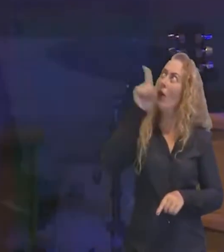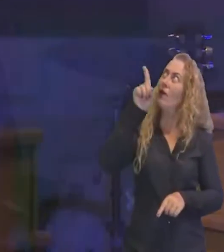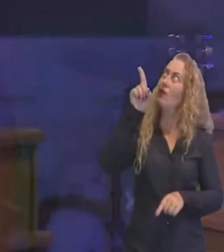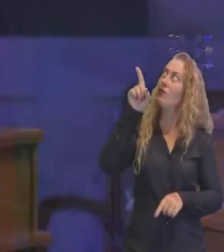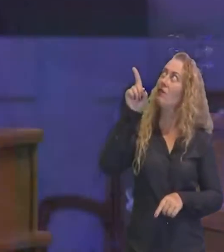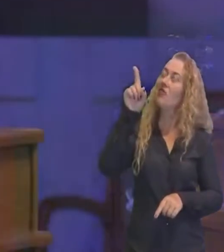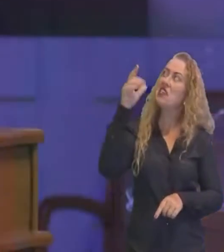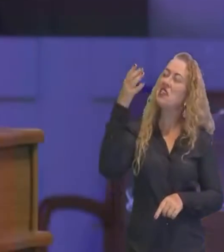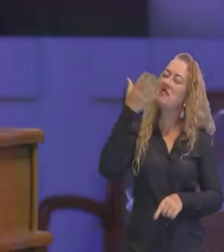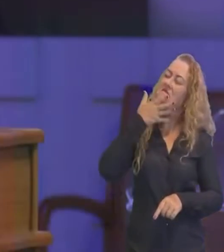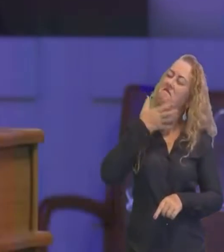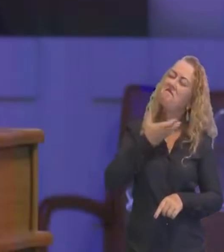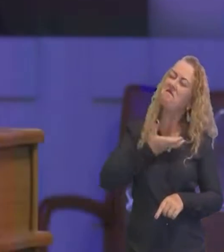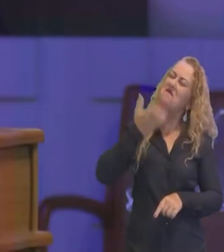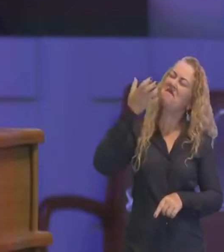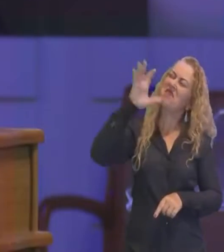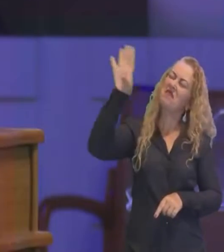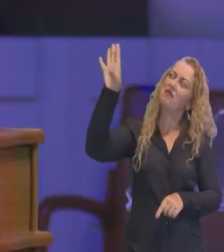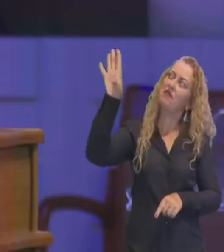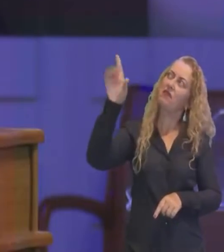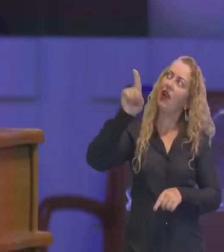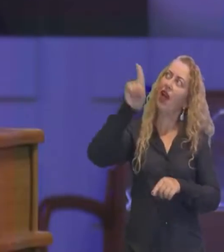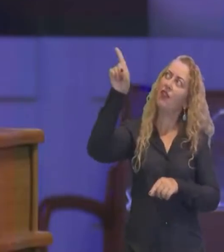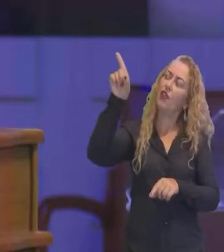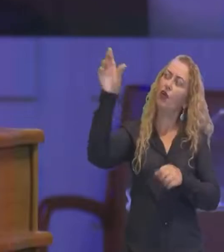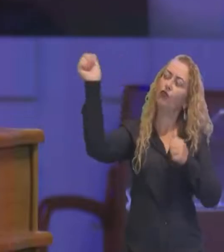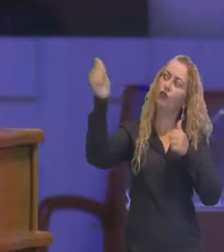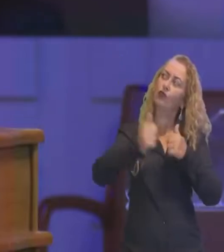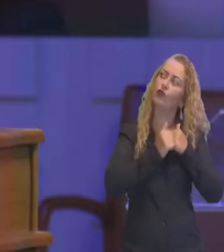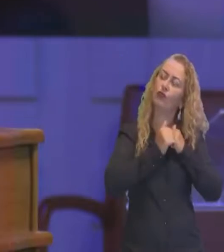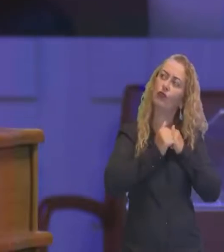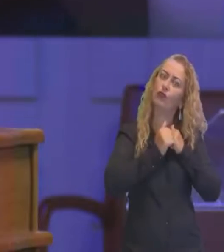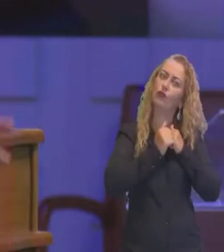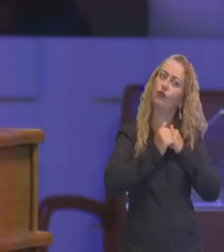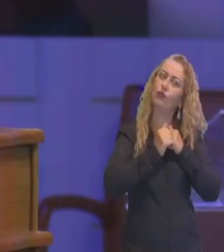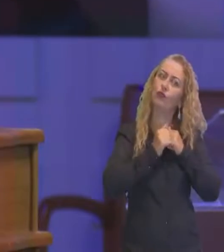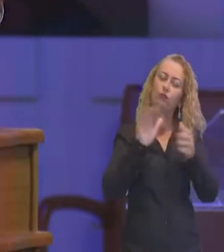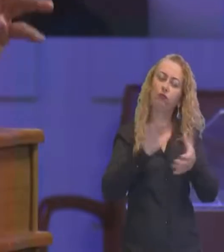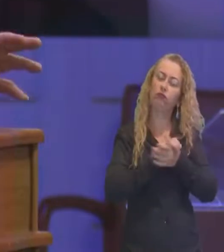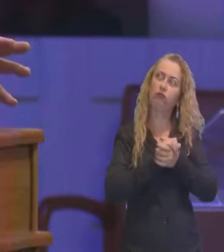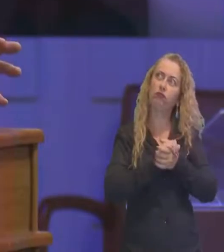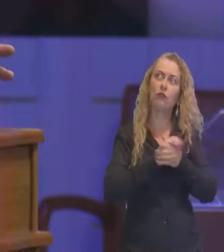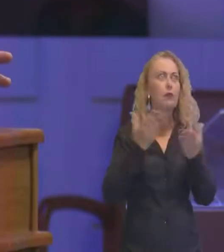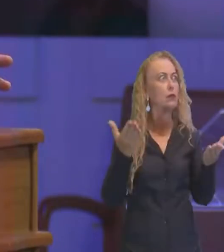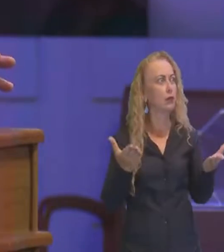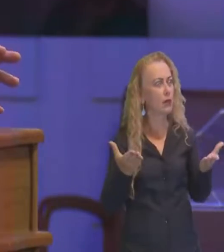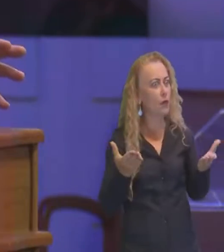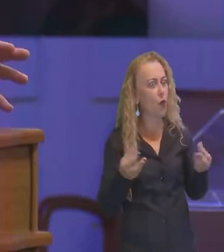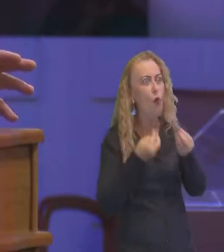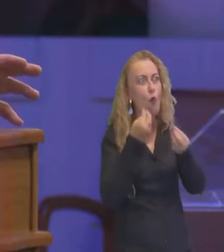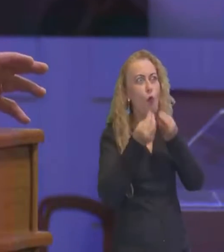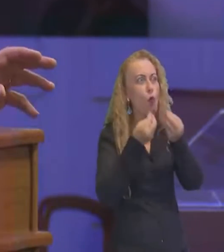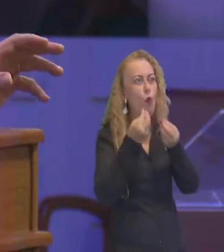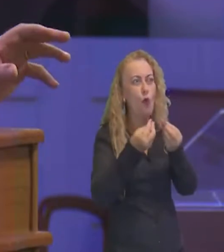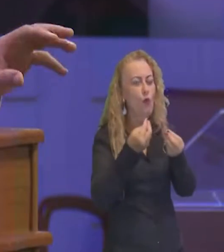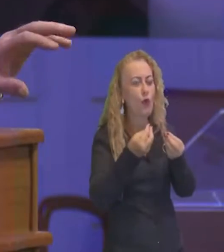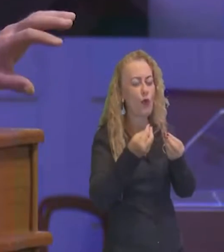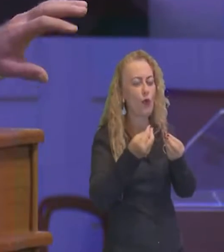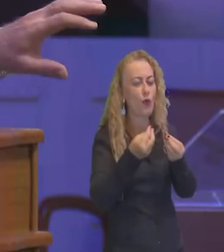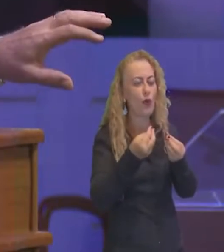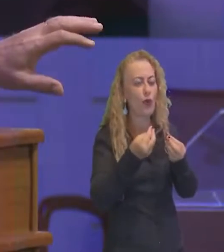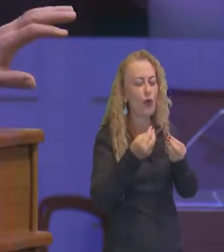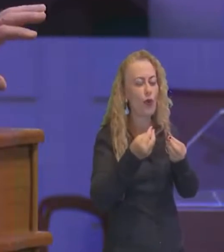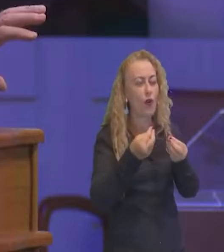relacionamento. Vocês entenderam? Não é uma questão ter medo do castigo, Deus vai nos castigar, não. A questão é que você vai